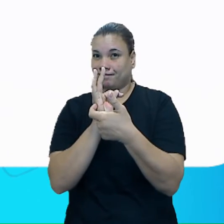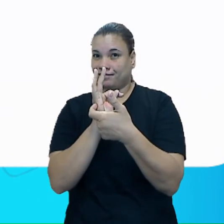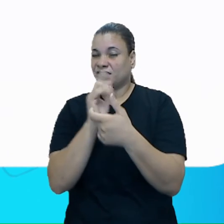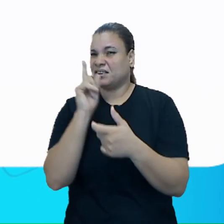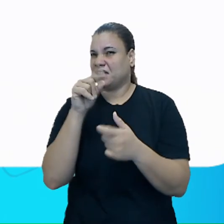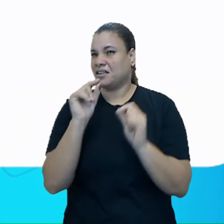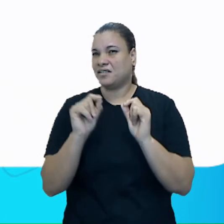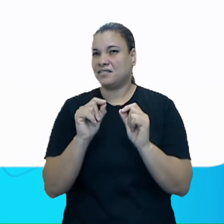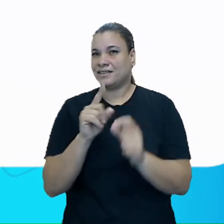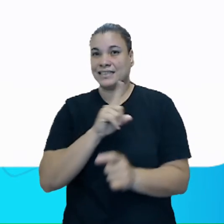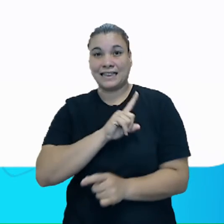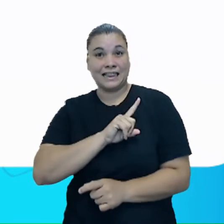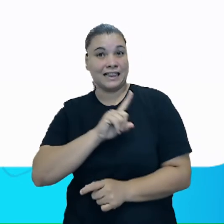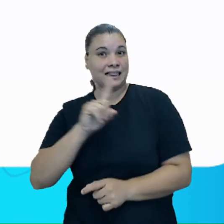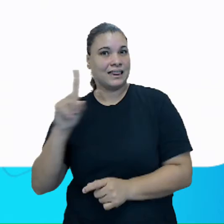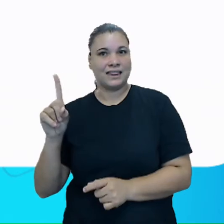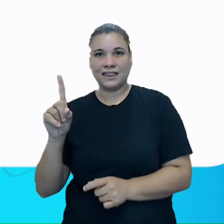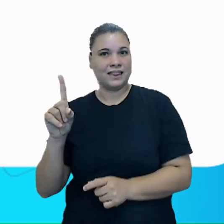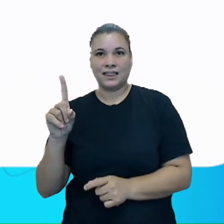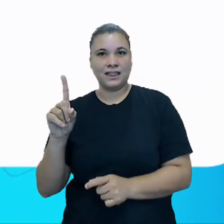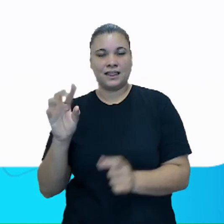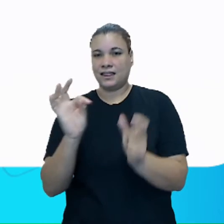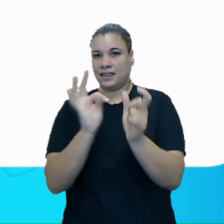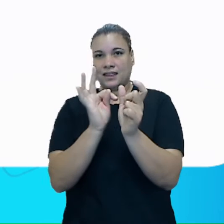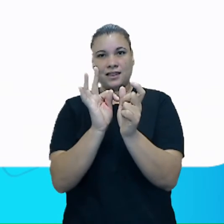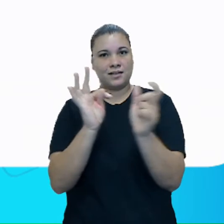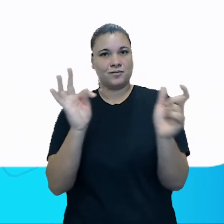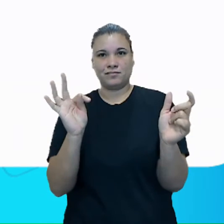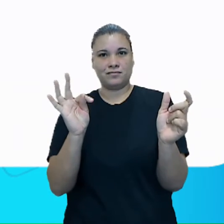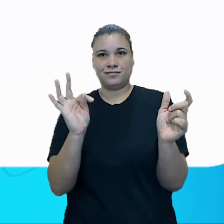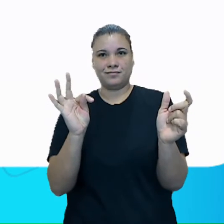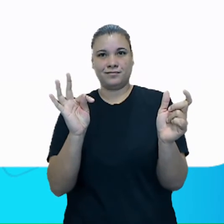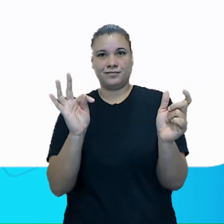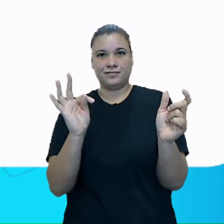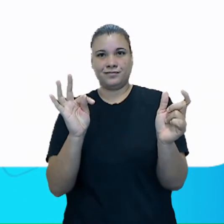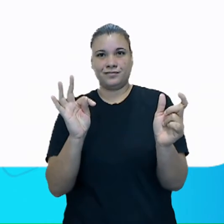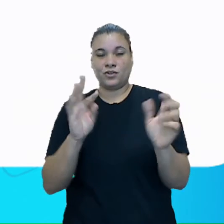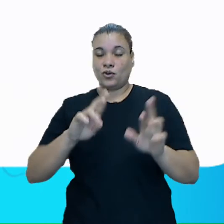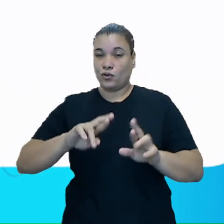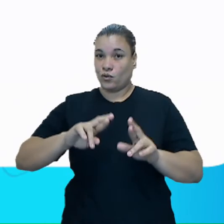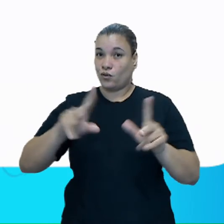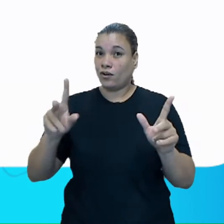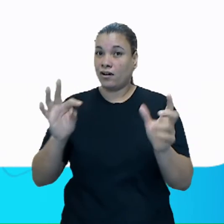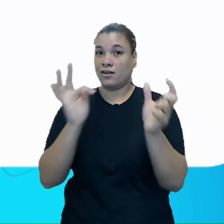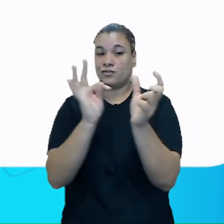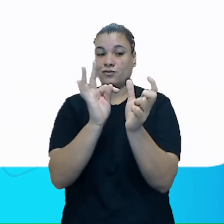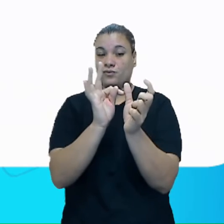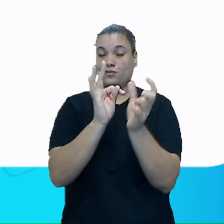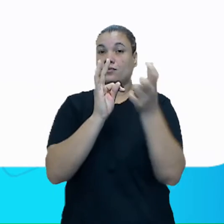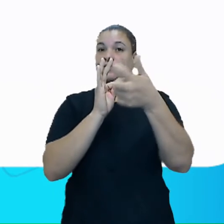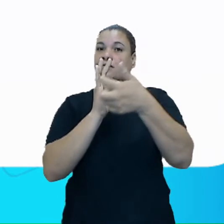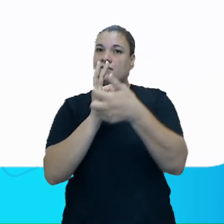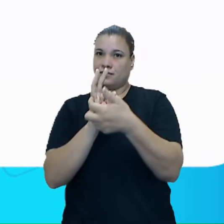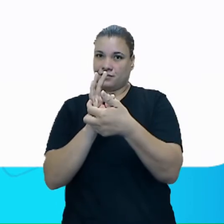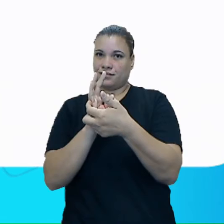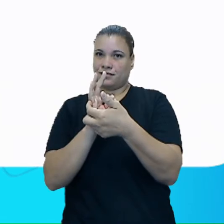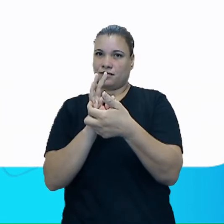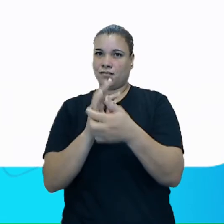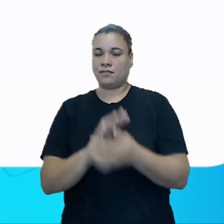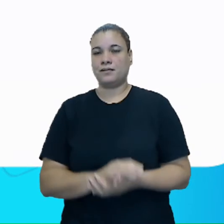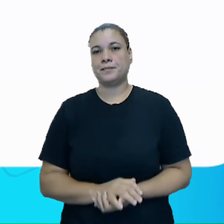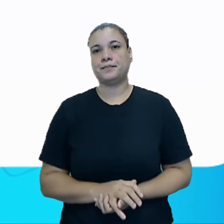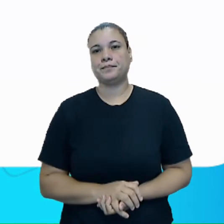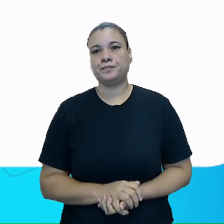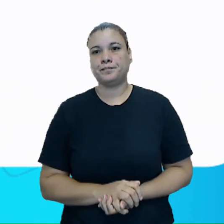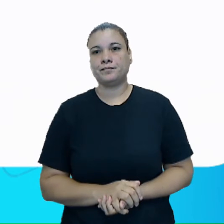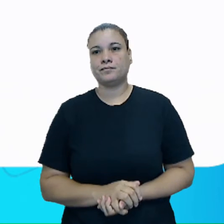ou seja, não é transitivo. Quando, então, que esse verbo ele não vai ser, então, transitivo?